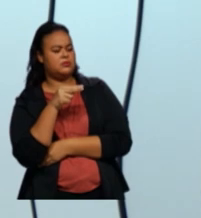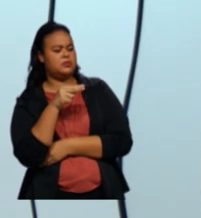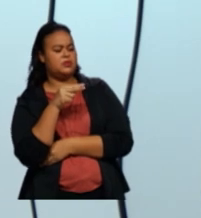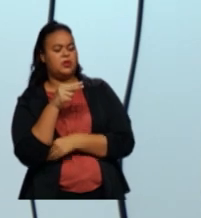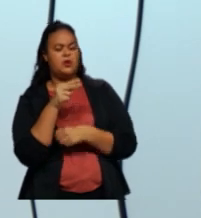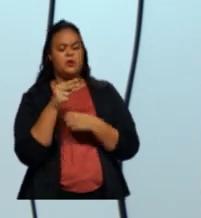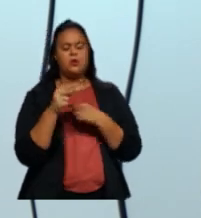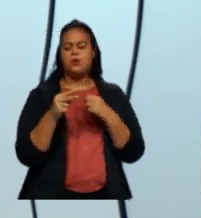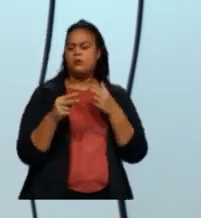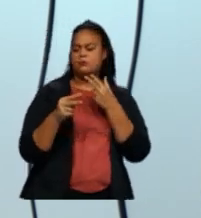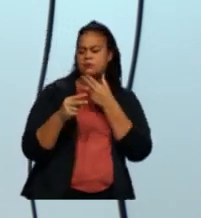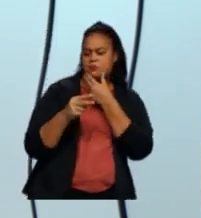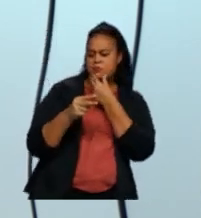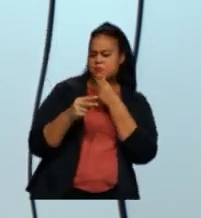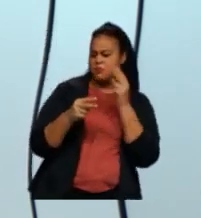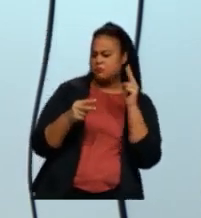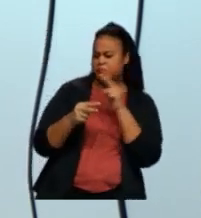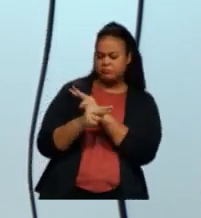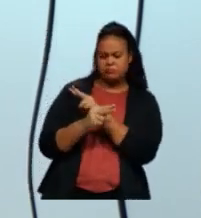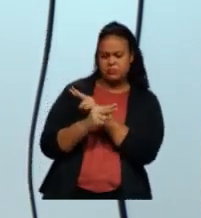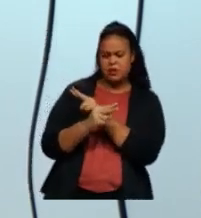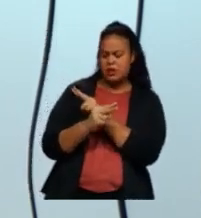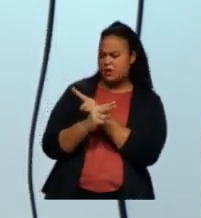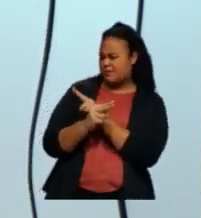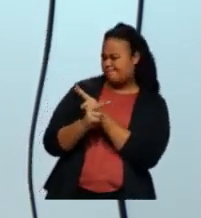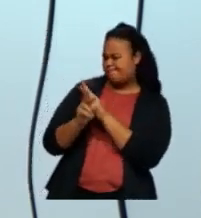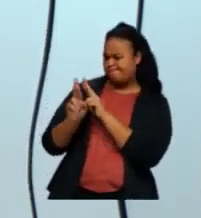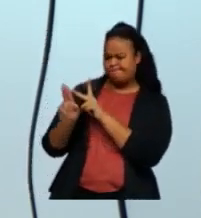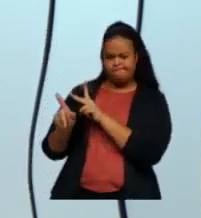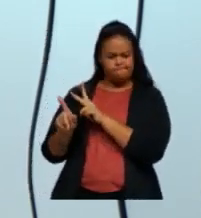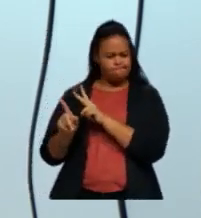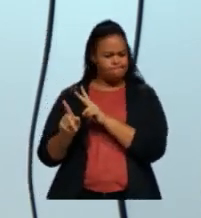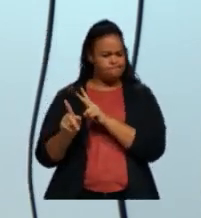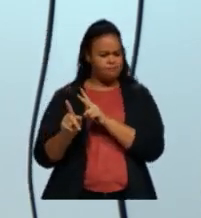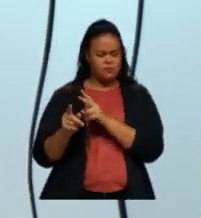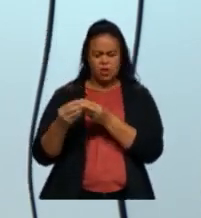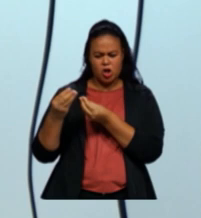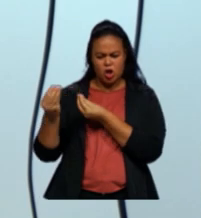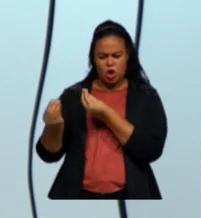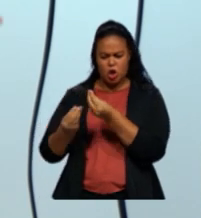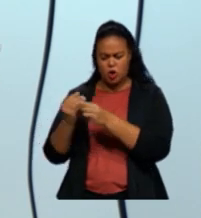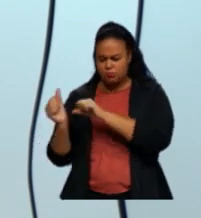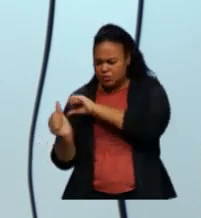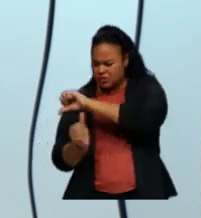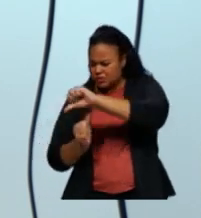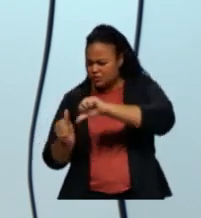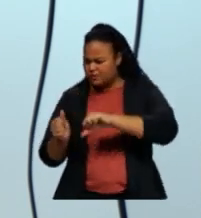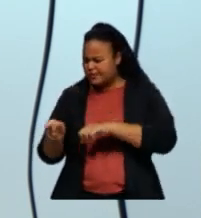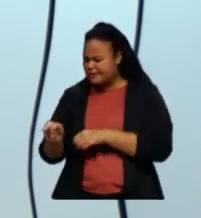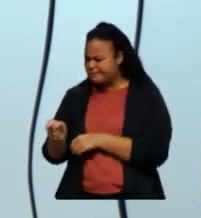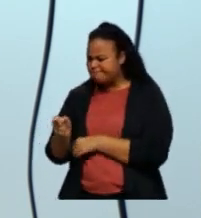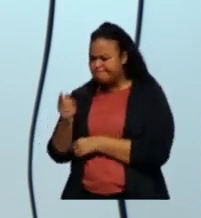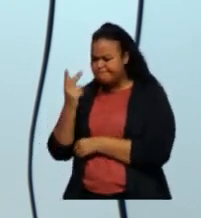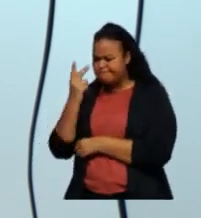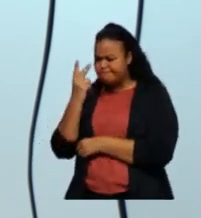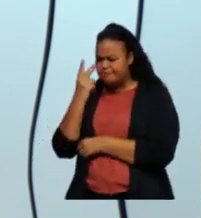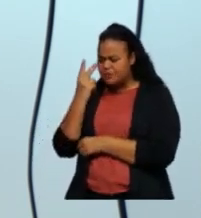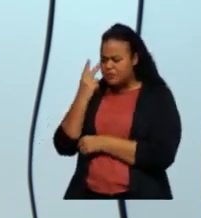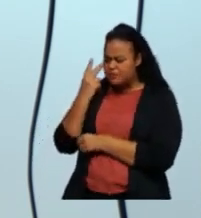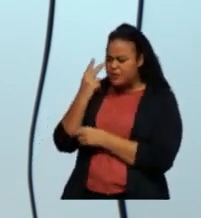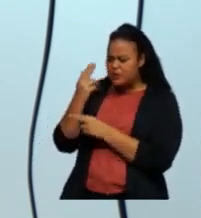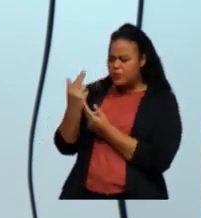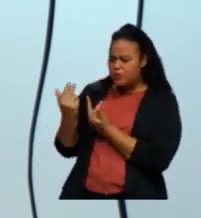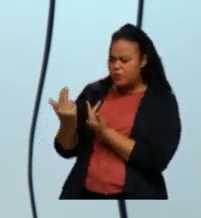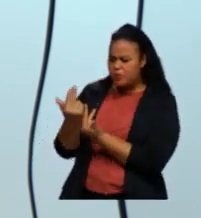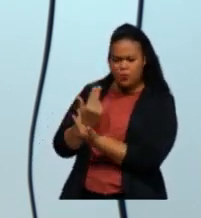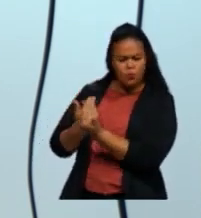colega. Percebe, mas meu corpo não está tendo as mesmas transformações que o meu colega já tem. Eu quero